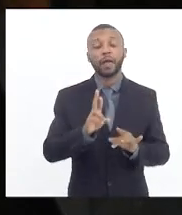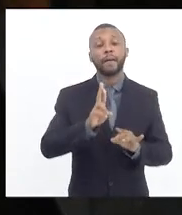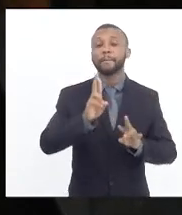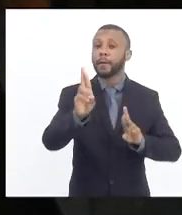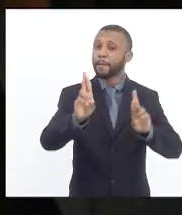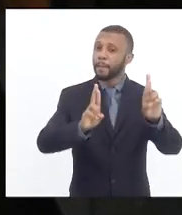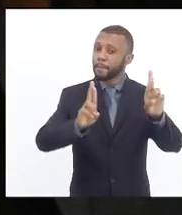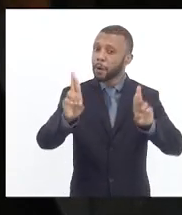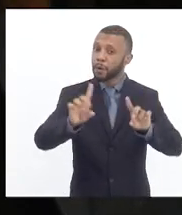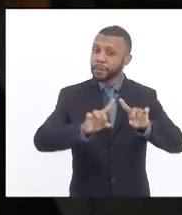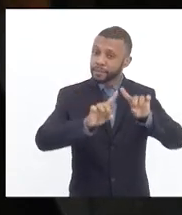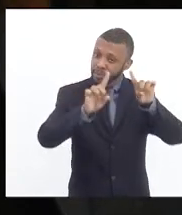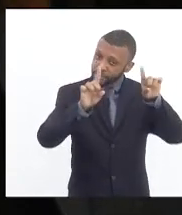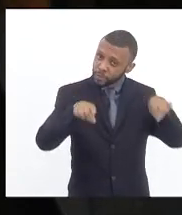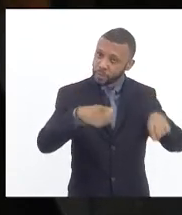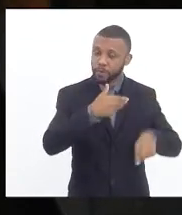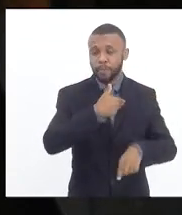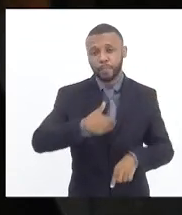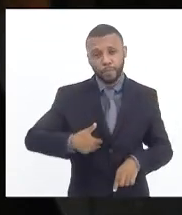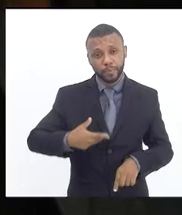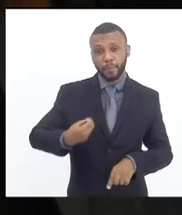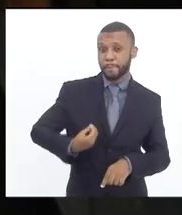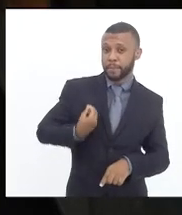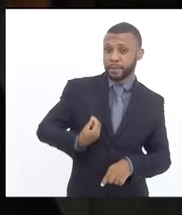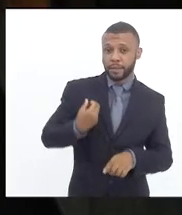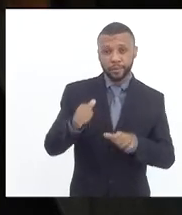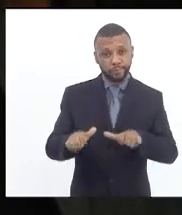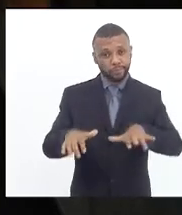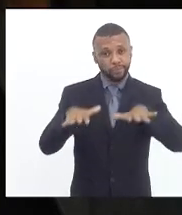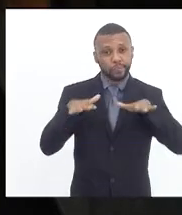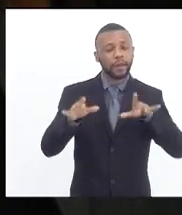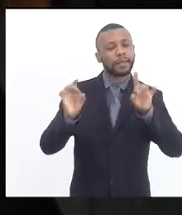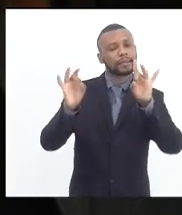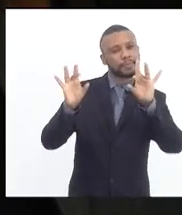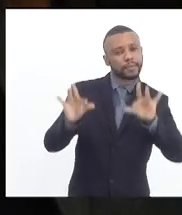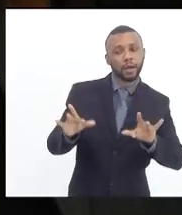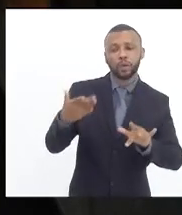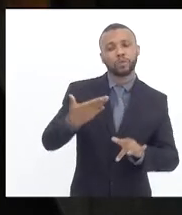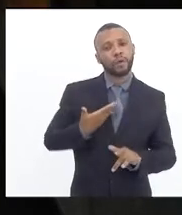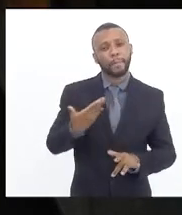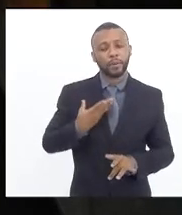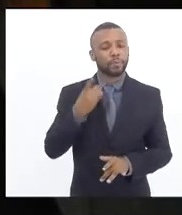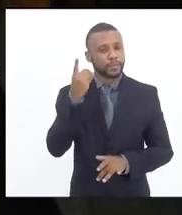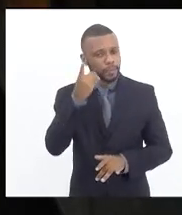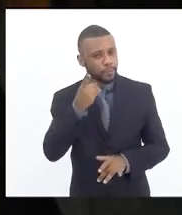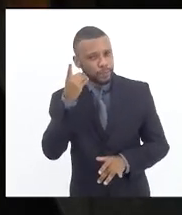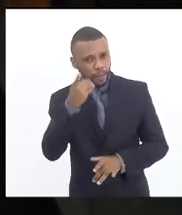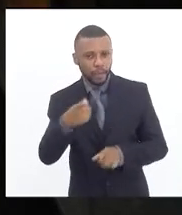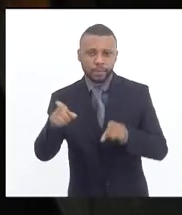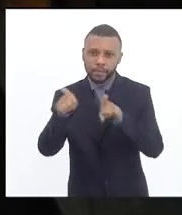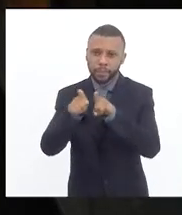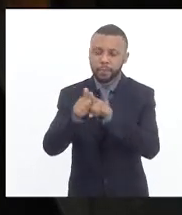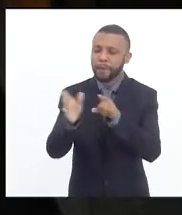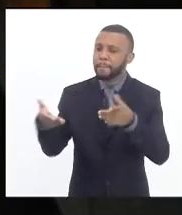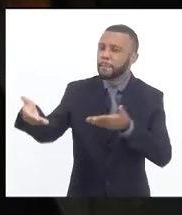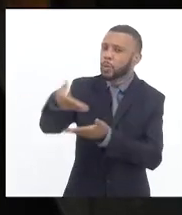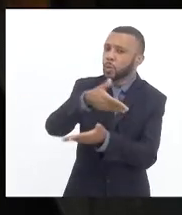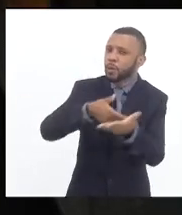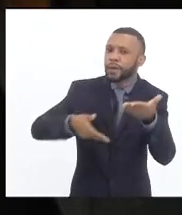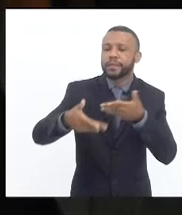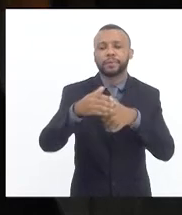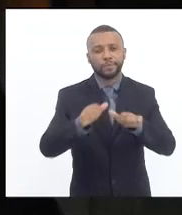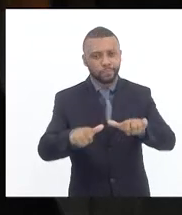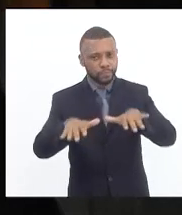de servidores e servidoras públicas estaduais aqui presente a saudação especial aos colegas deputados e deputadas que também é participam da